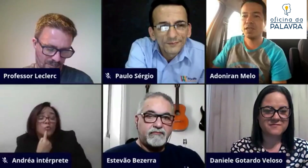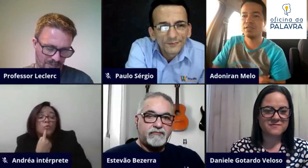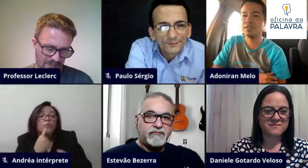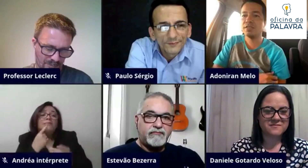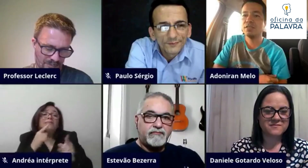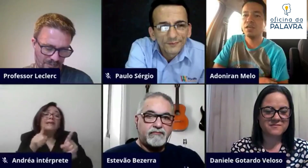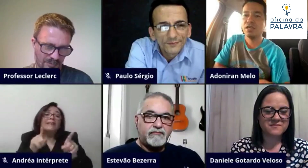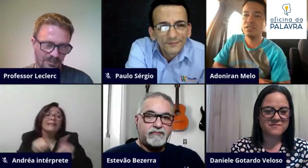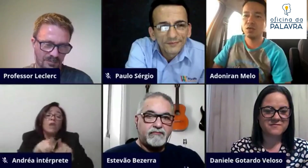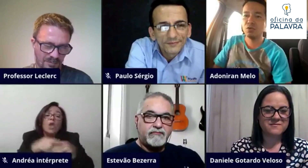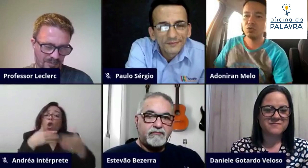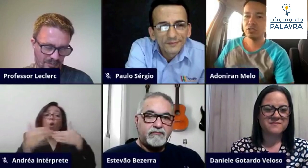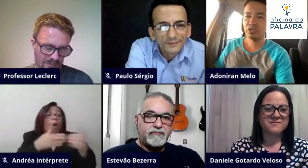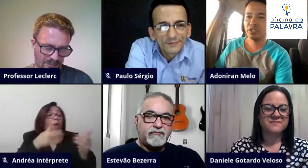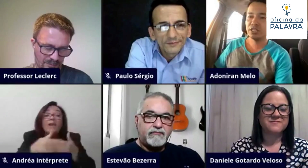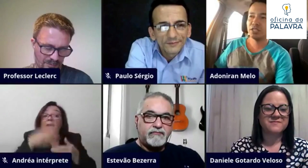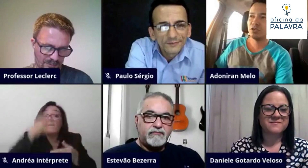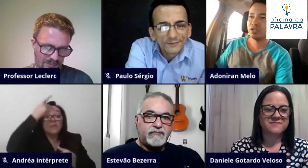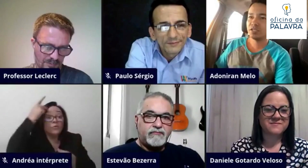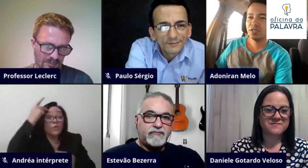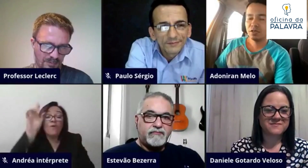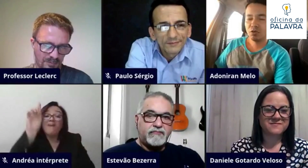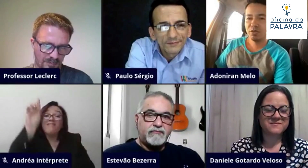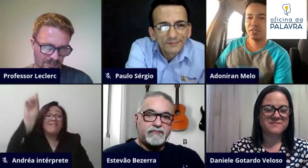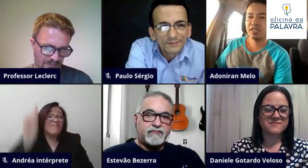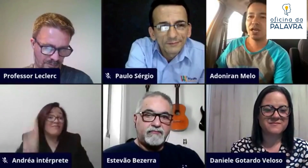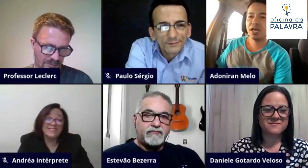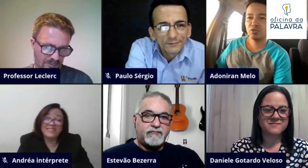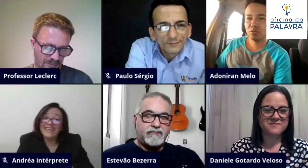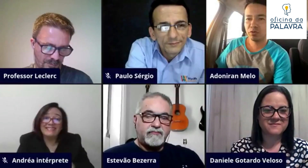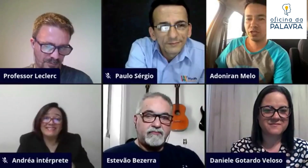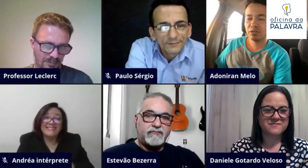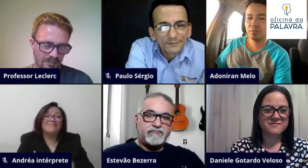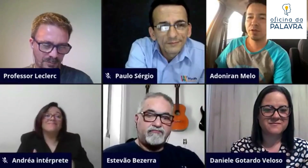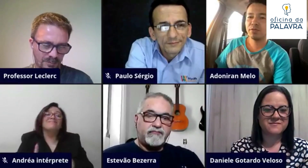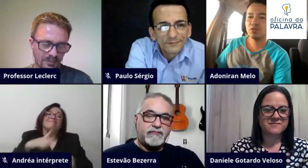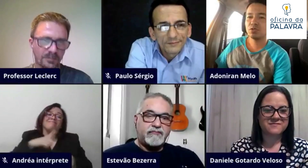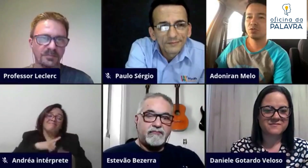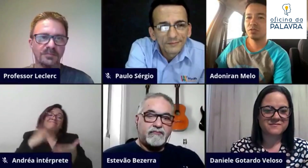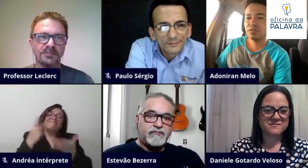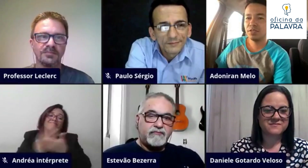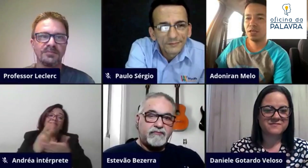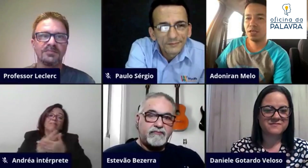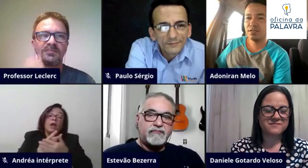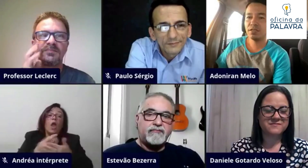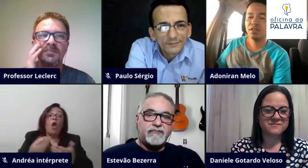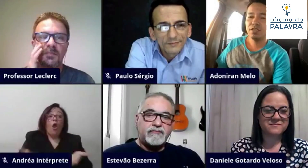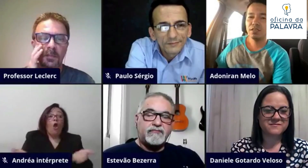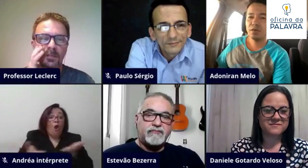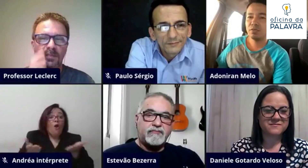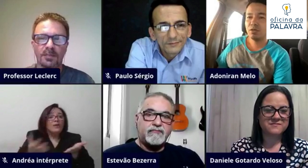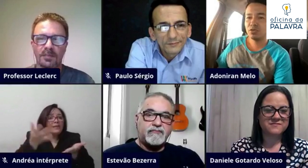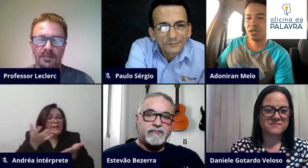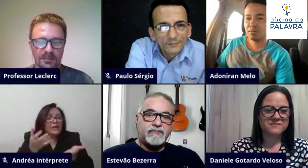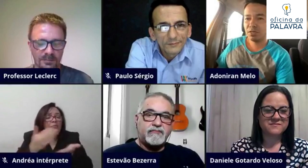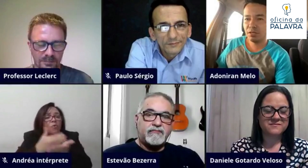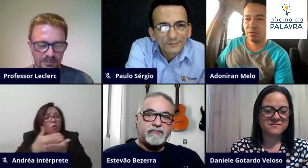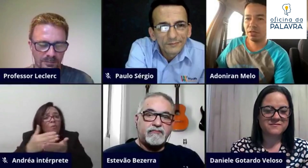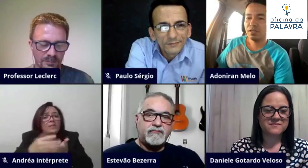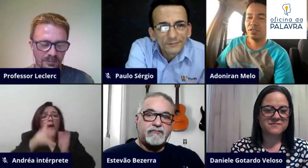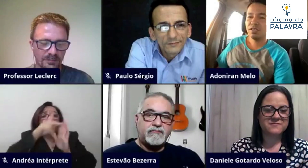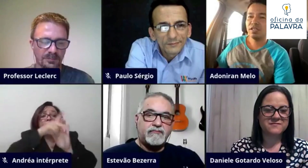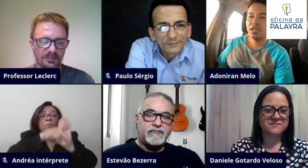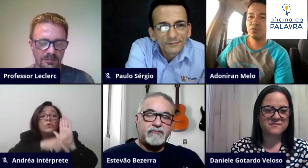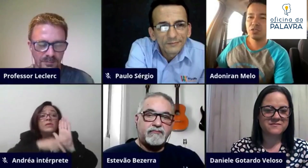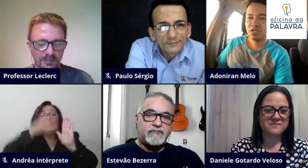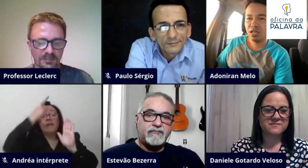com deficiência. Ainda hoje, né, nós começarmos um projeto para pessoas com deficiência e abrirmos a